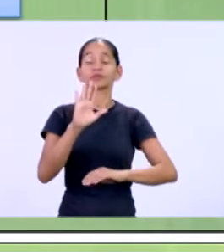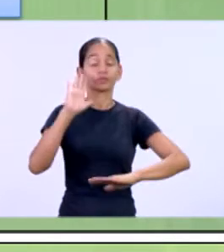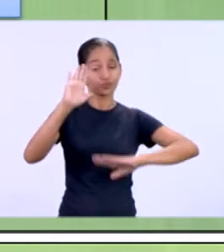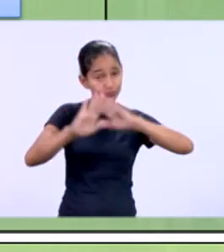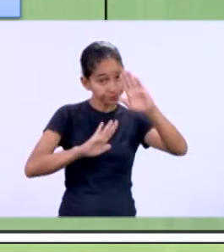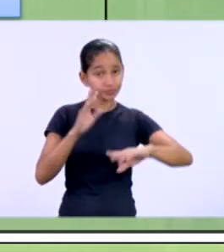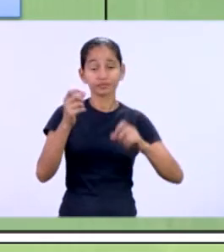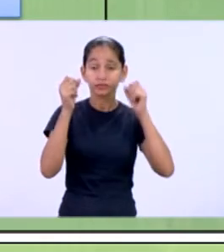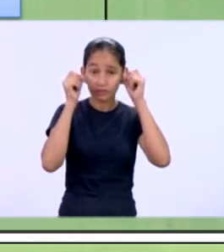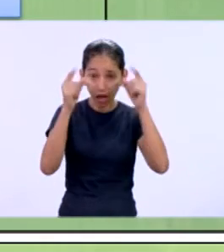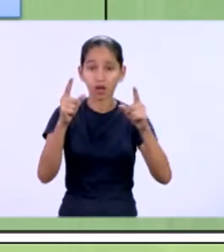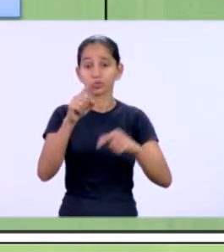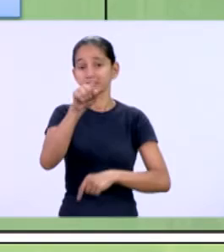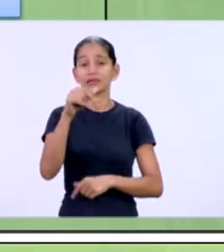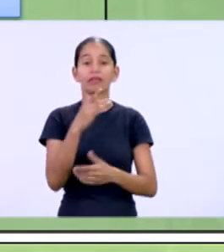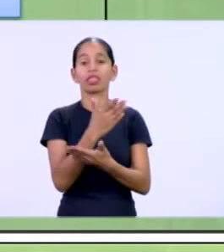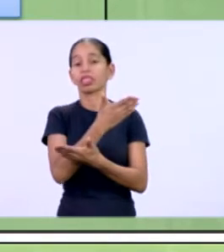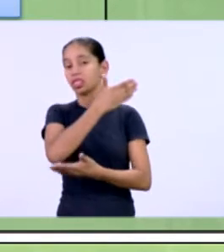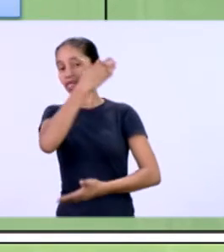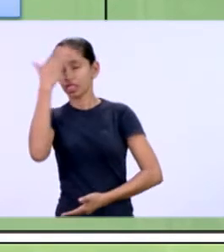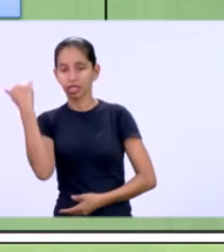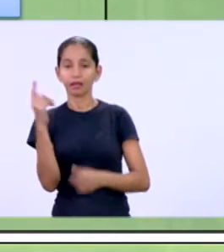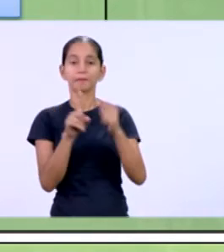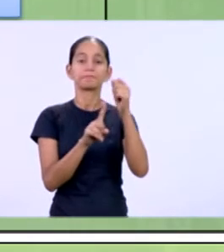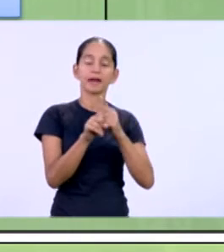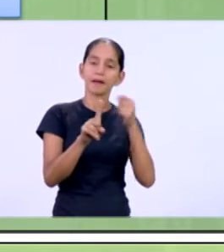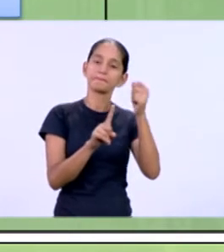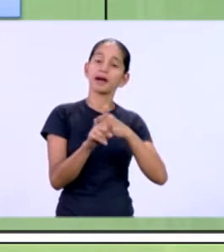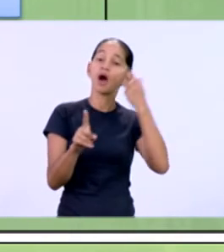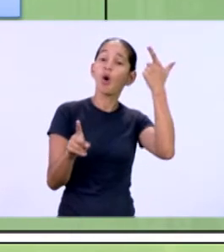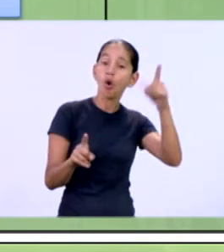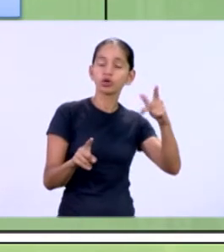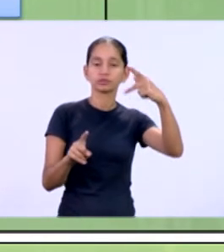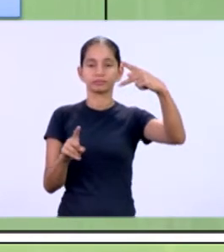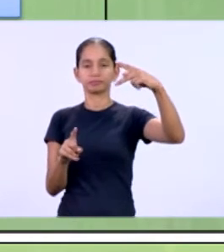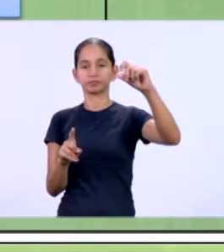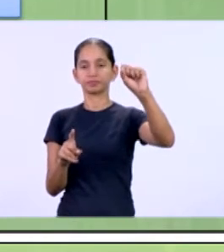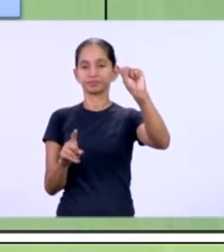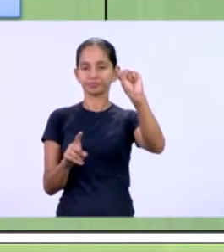trimestrais, ó, sempre juntando 3 meses. O PIS e a COFINS são